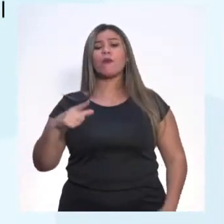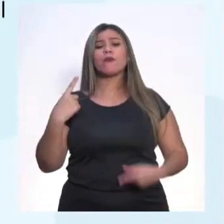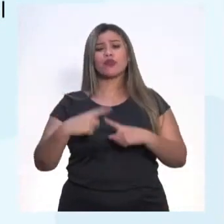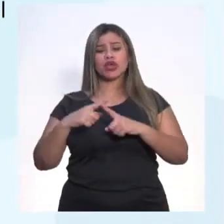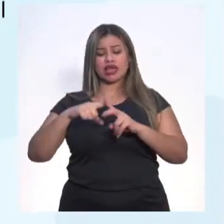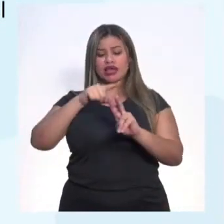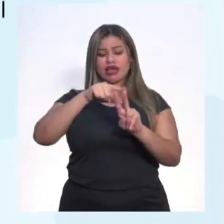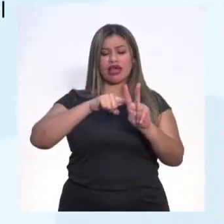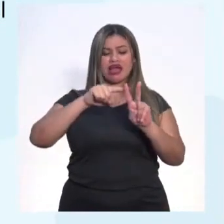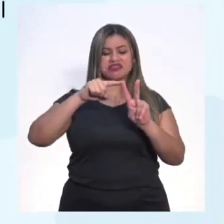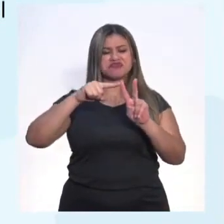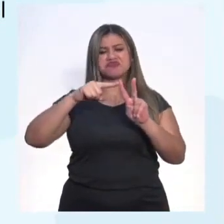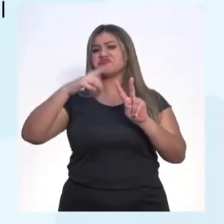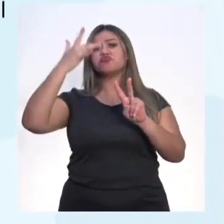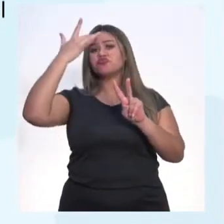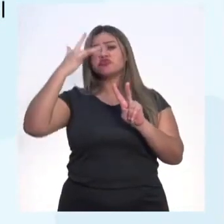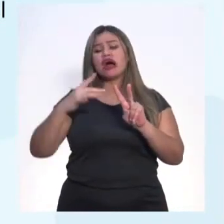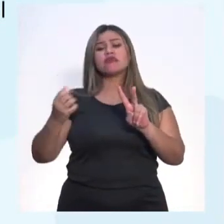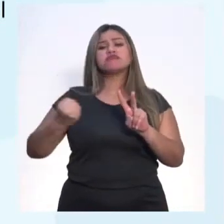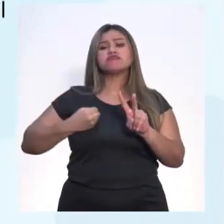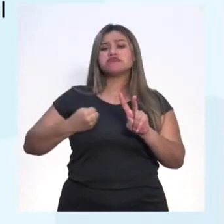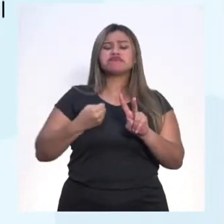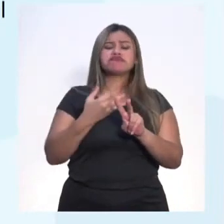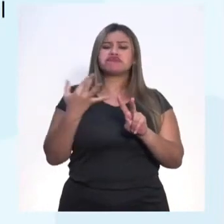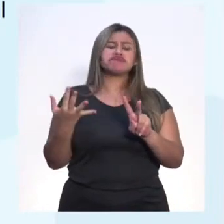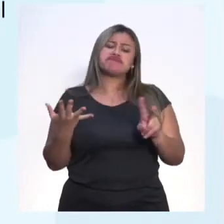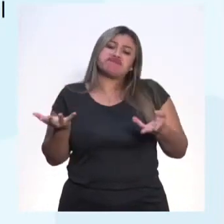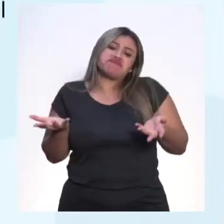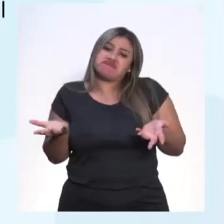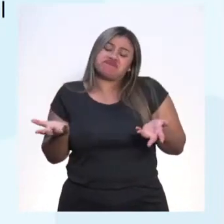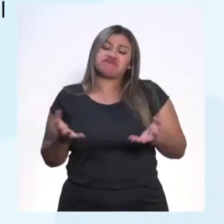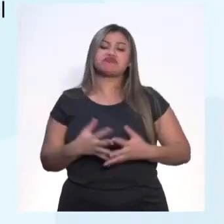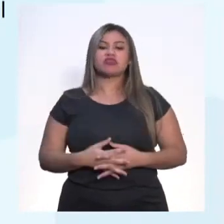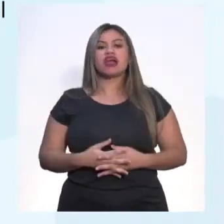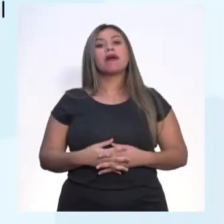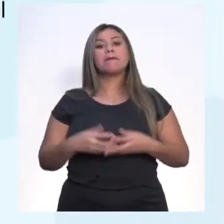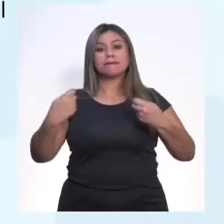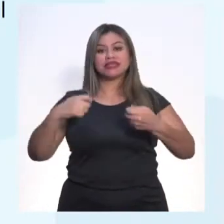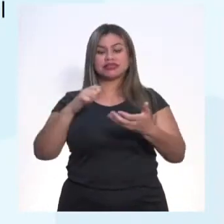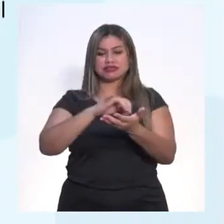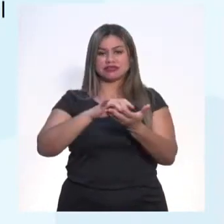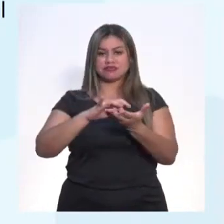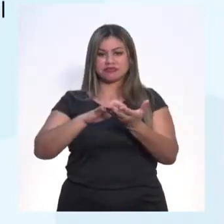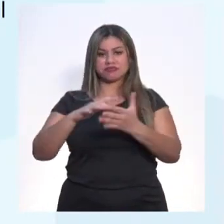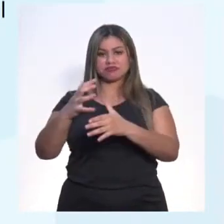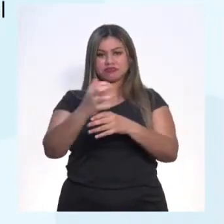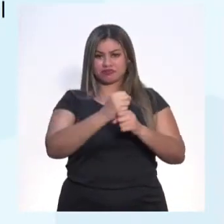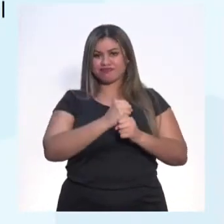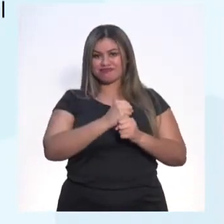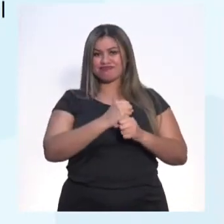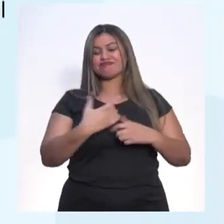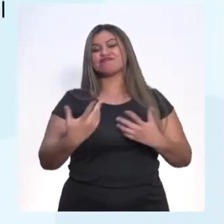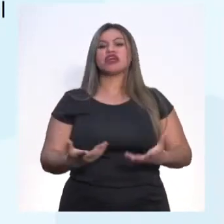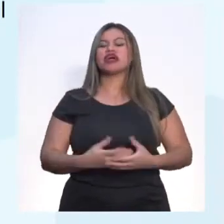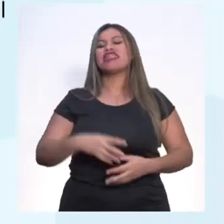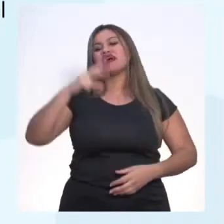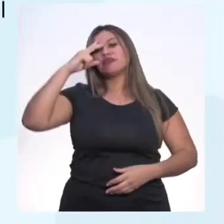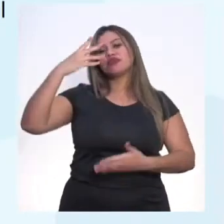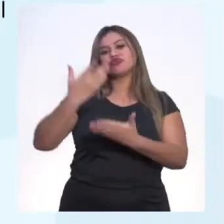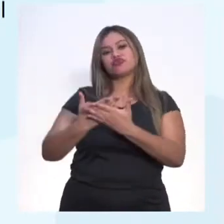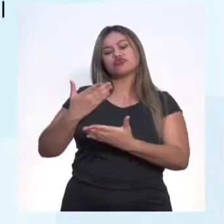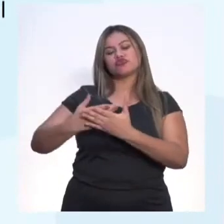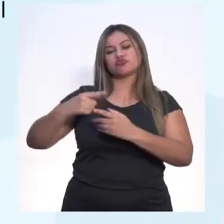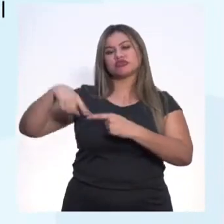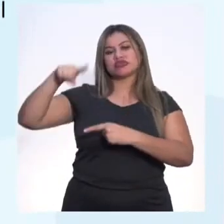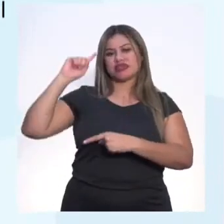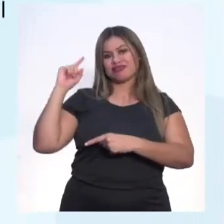use aí uma calculadora, certo? Muito bem. Lembrando que na aula passada eu defini os irracionais para